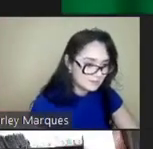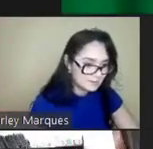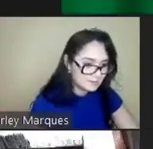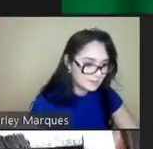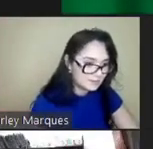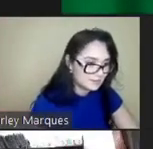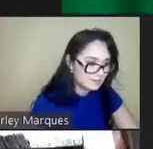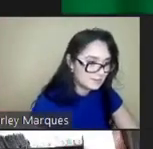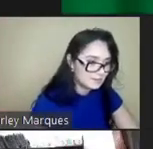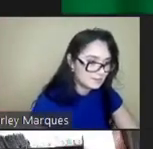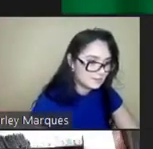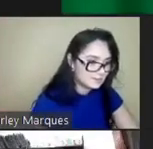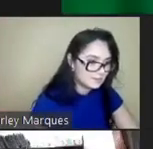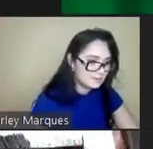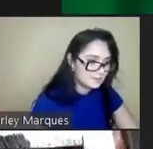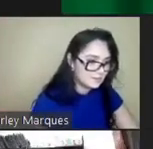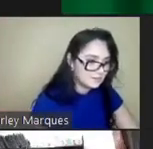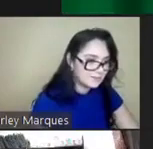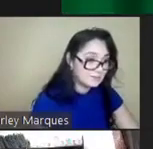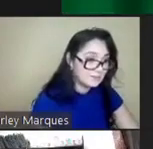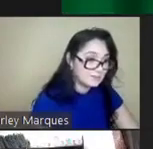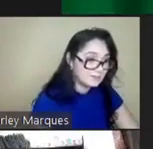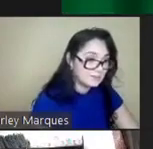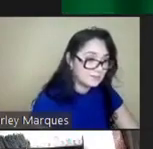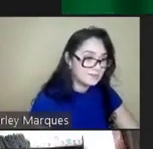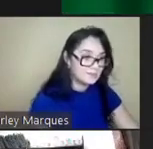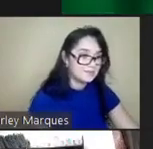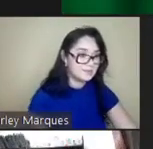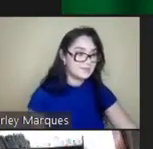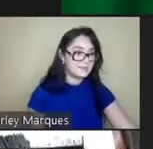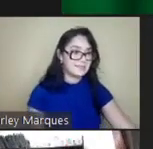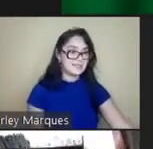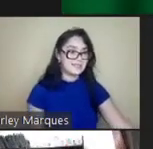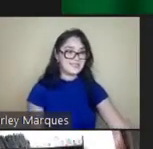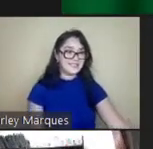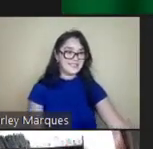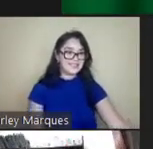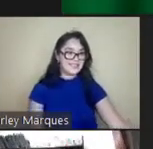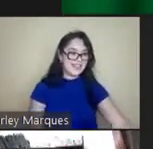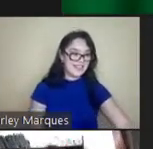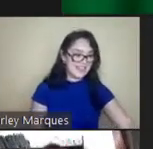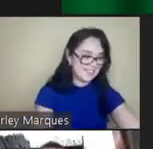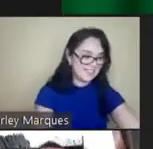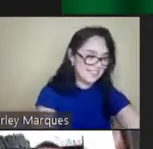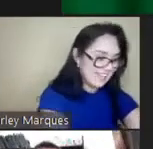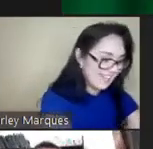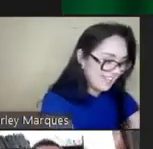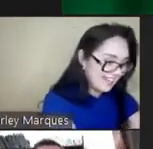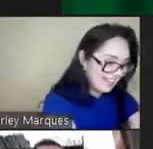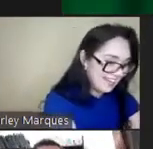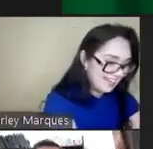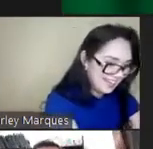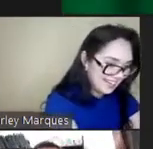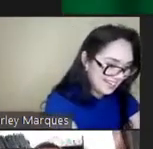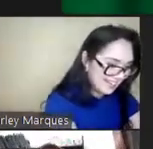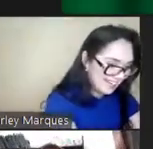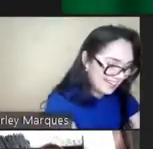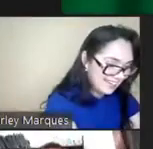Já, está todo mundo... Estamos ao vivo, já. Já estamos então, ao vivo? Agora... Já está valendo? Eu acho que já. Só presta ouvir,